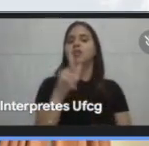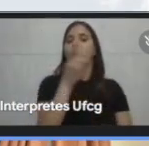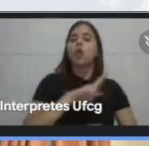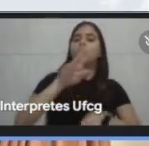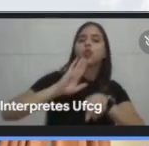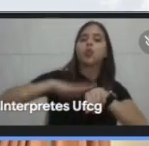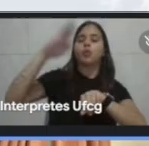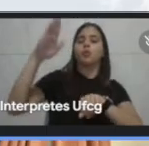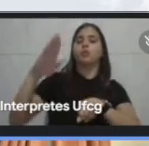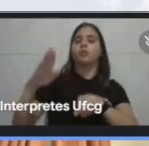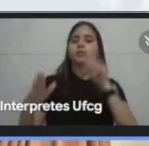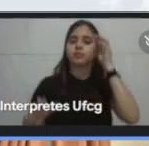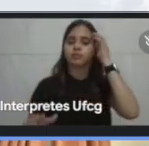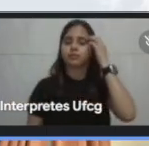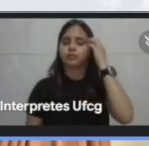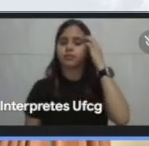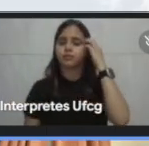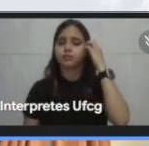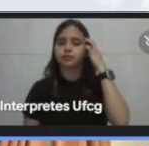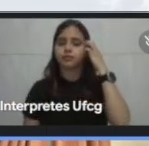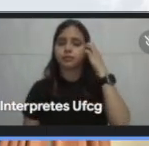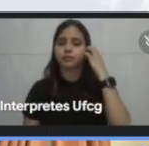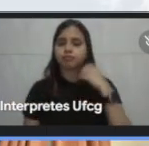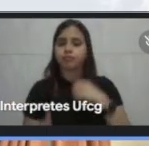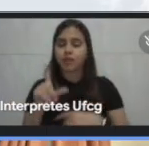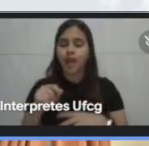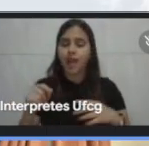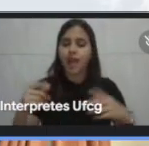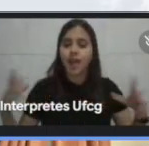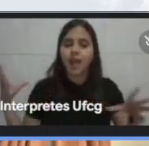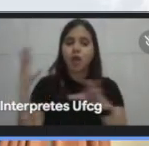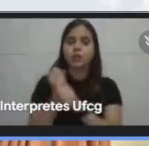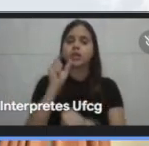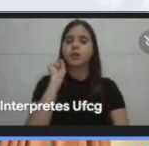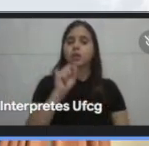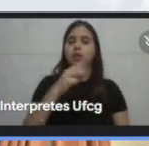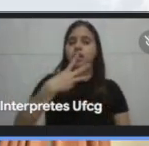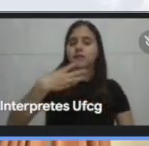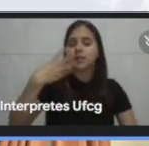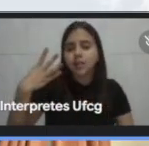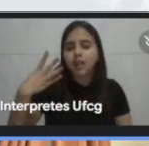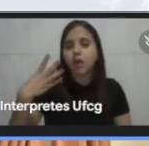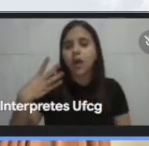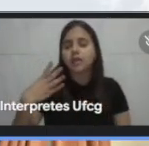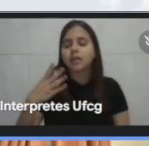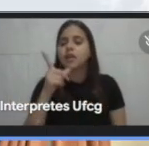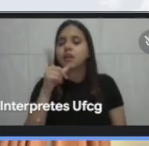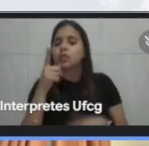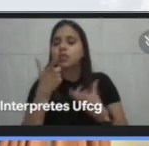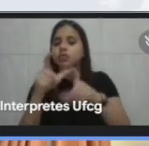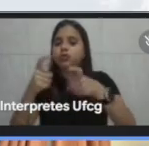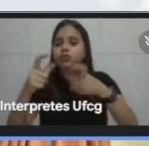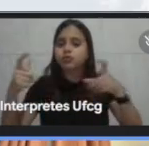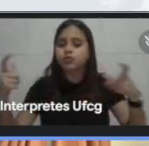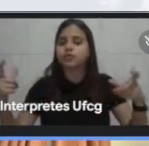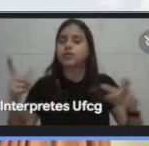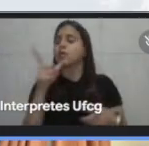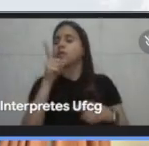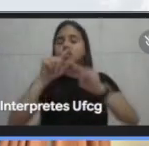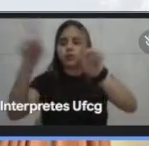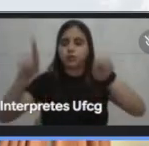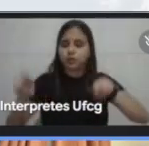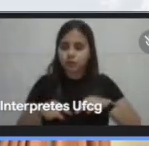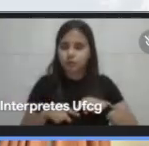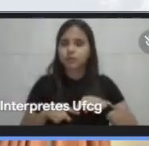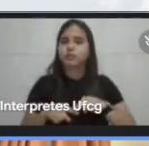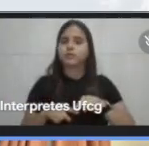açudes velhos. Então, pode parecer algo pouco, mas essa população aí, ela conseguiria aumentar o consumo de água em Campina Grande em mais